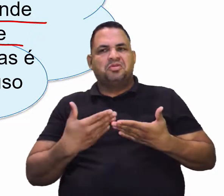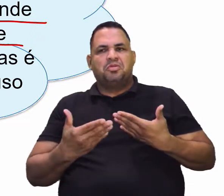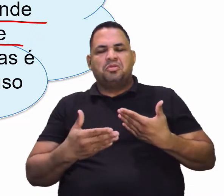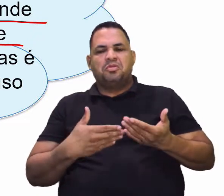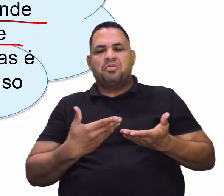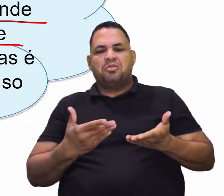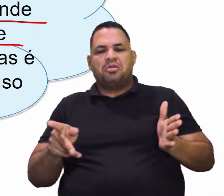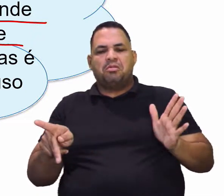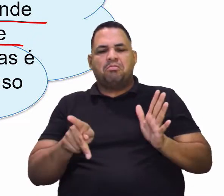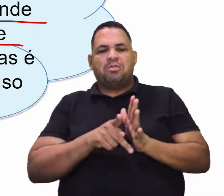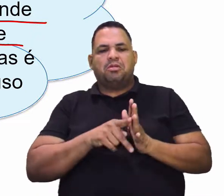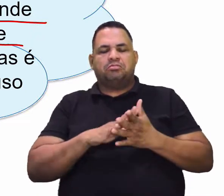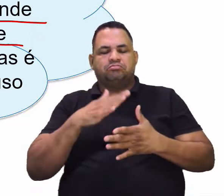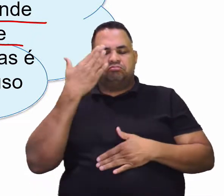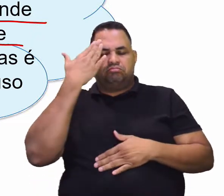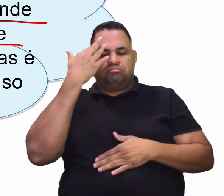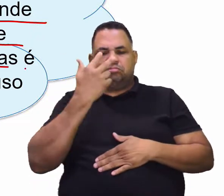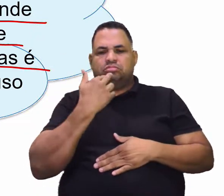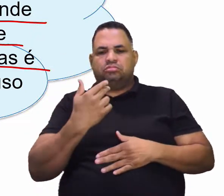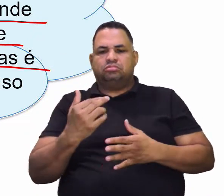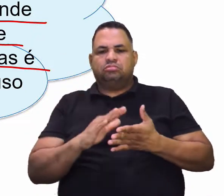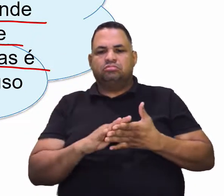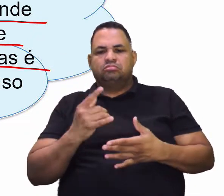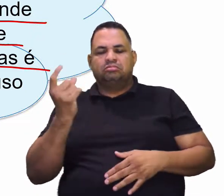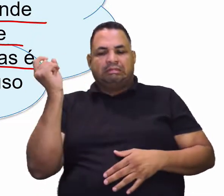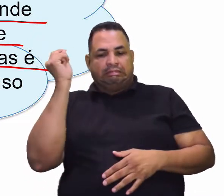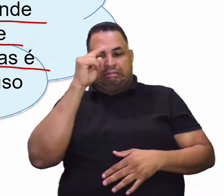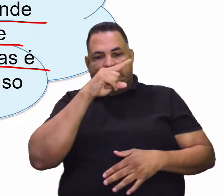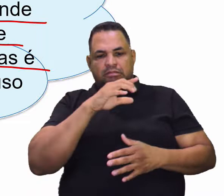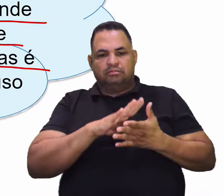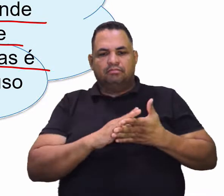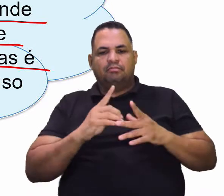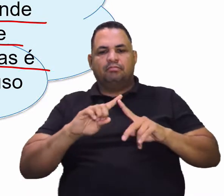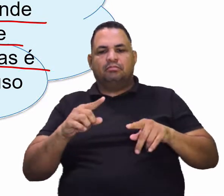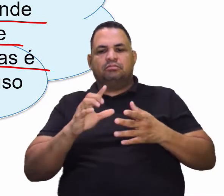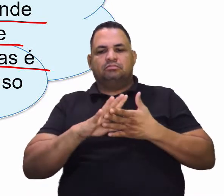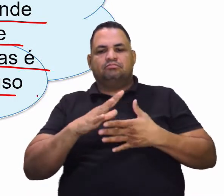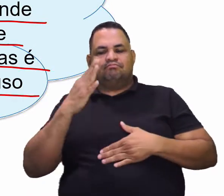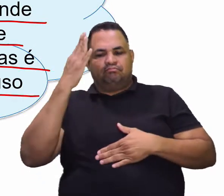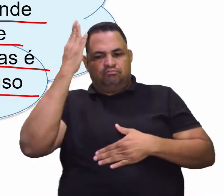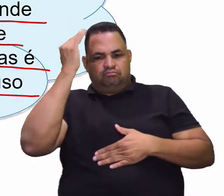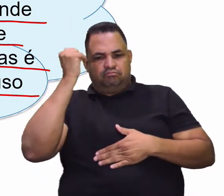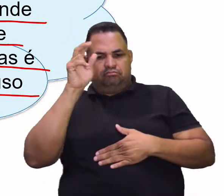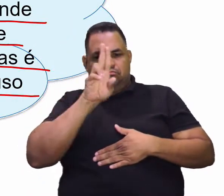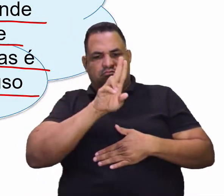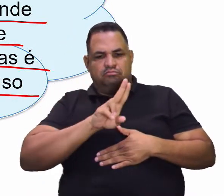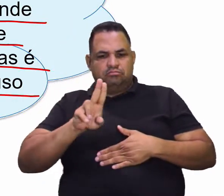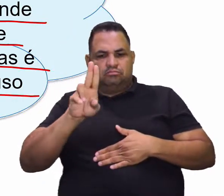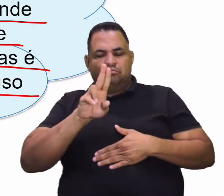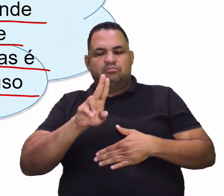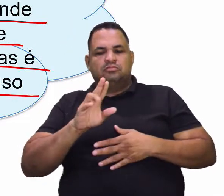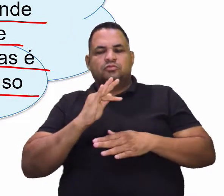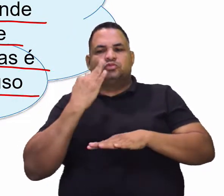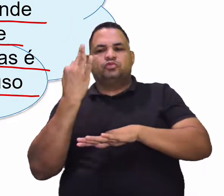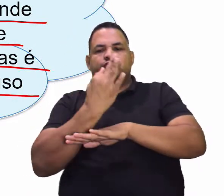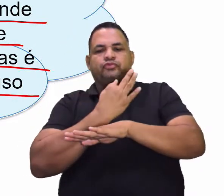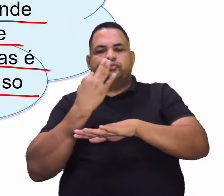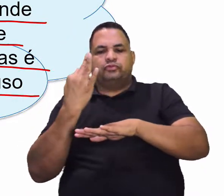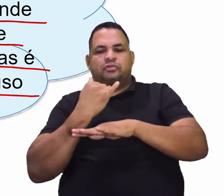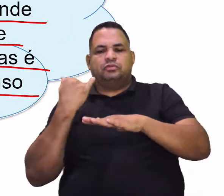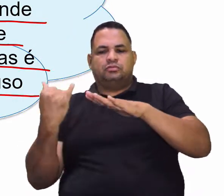lhe entenderá sem a menor dificuldade. Mas é sempre bom ter em mente que há o uso formal